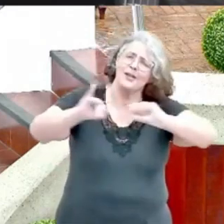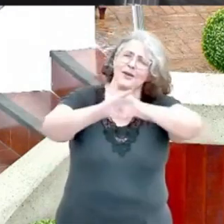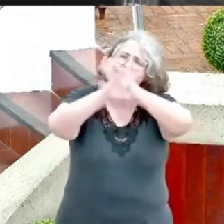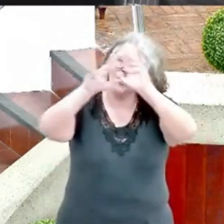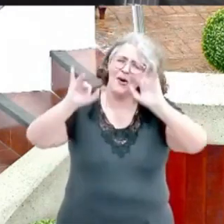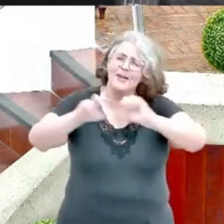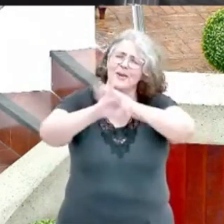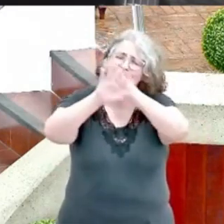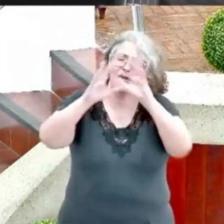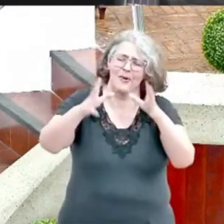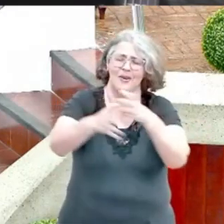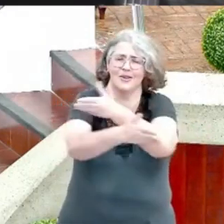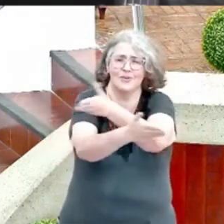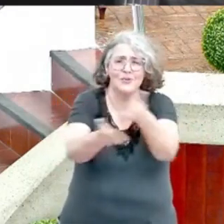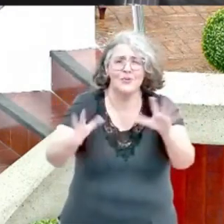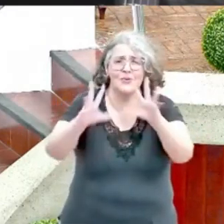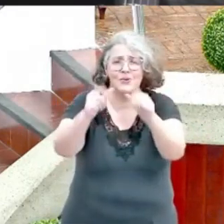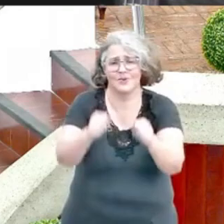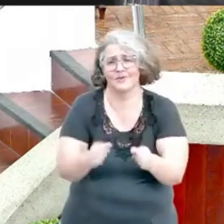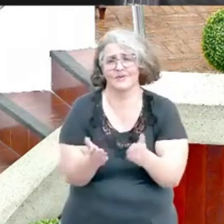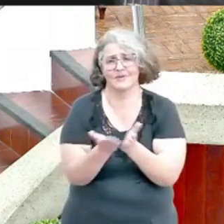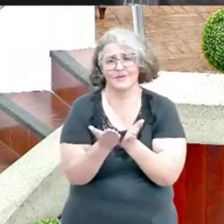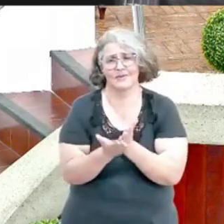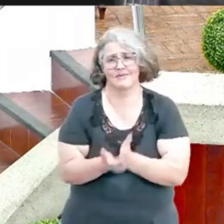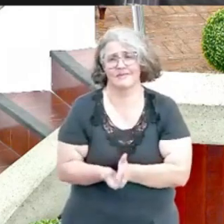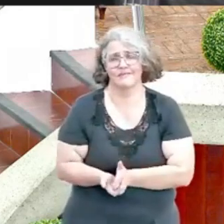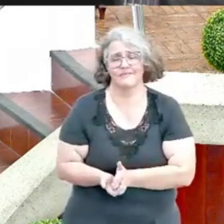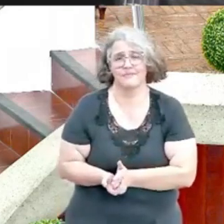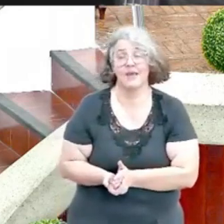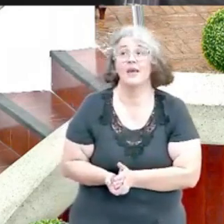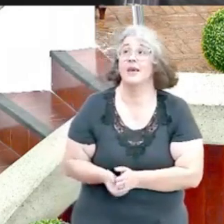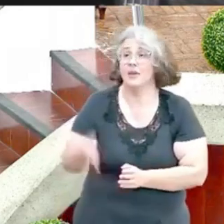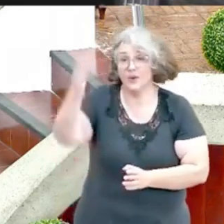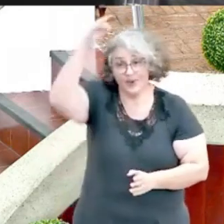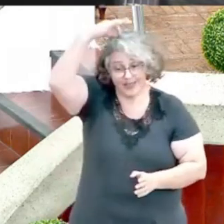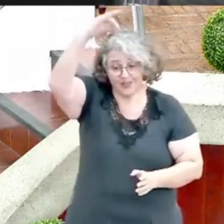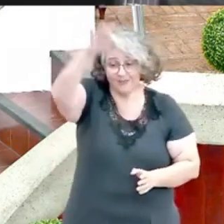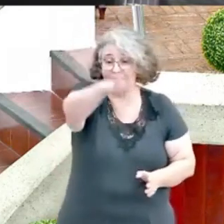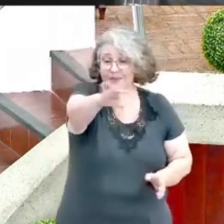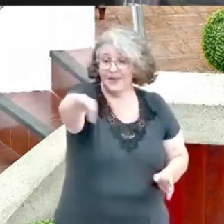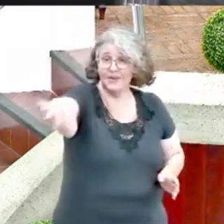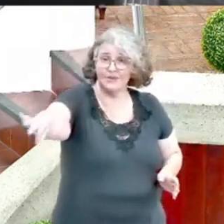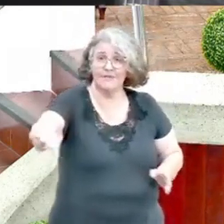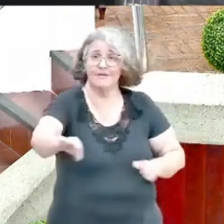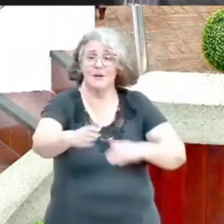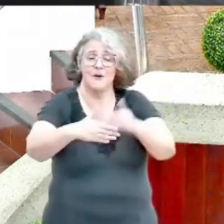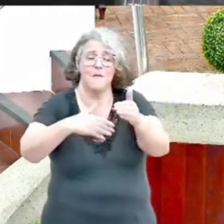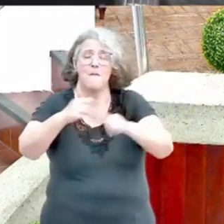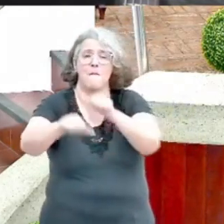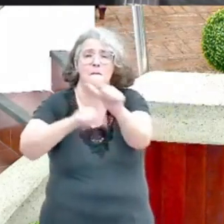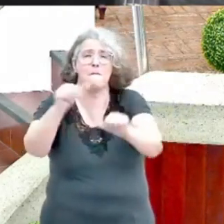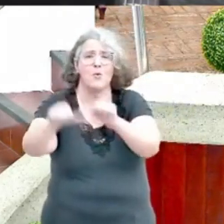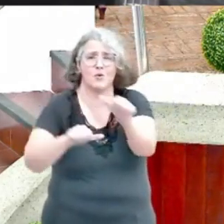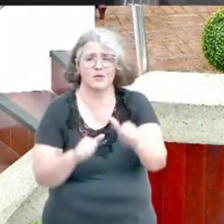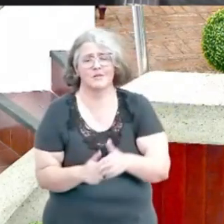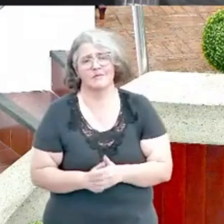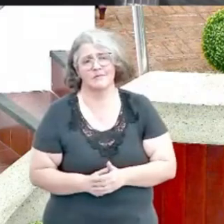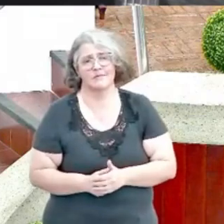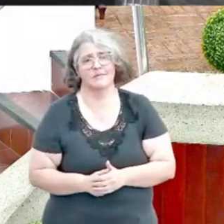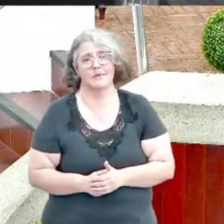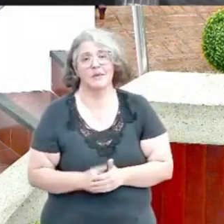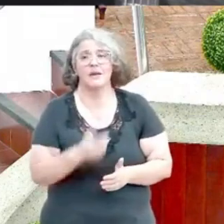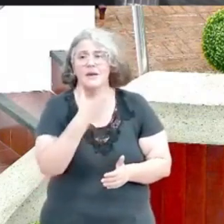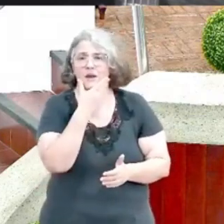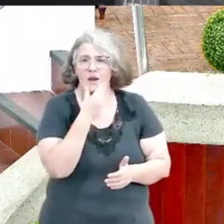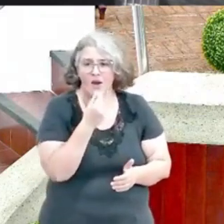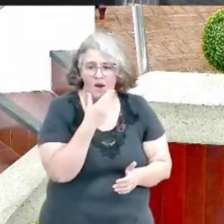Adão. Paulo sabe que o Espírito faz isso por meio do seu próprio serviço à igreja, e por isso que aos Colossenses ele escreve que ele